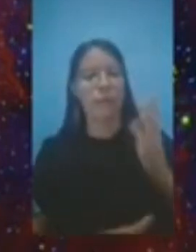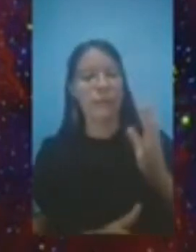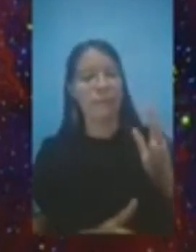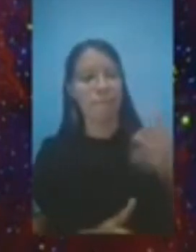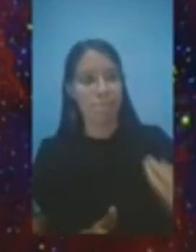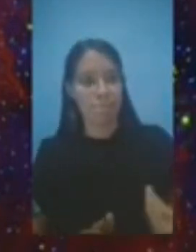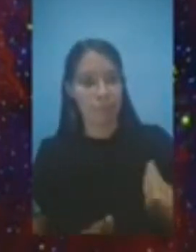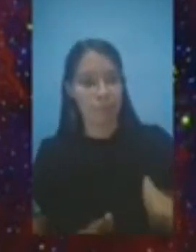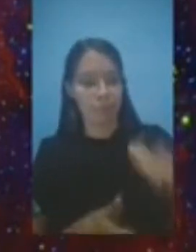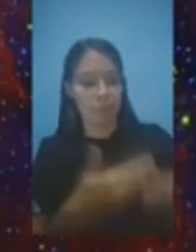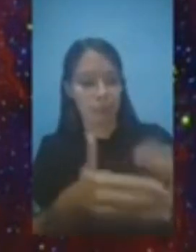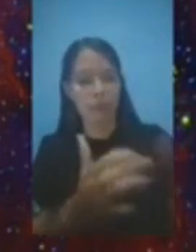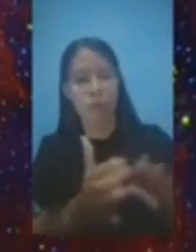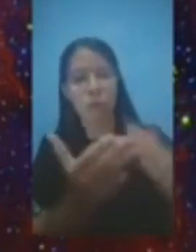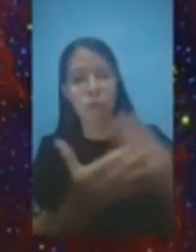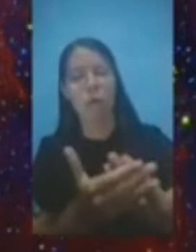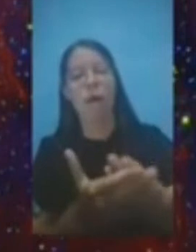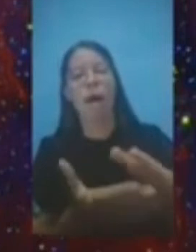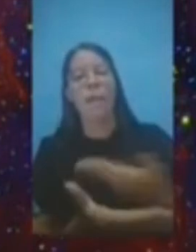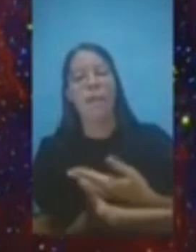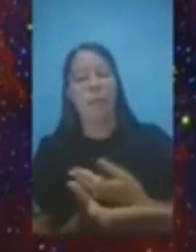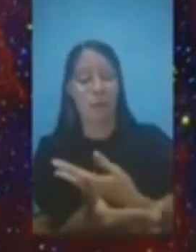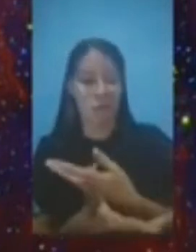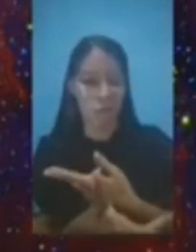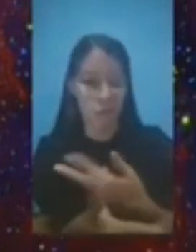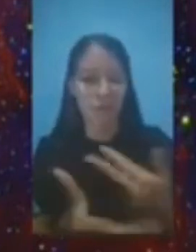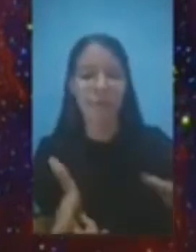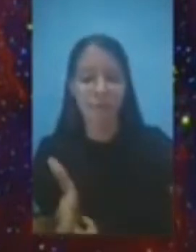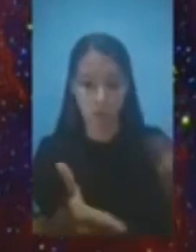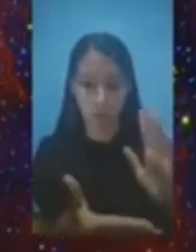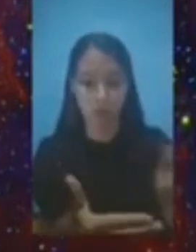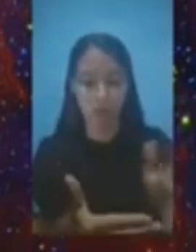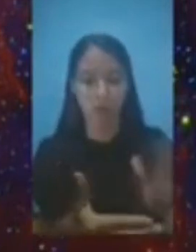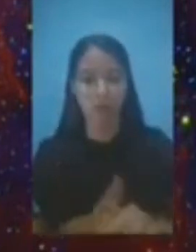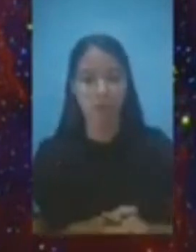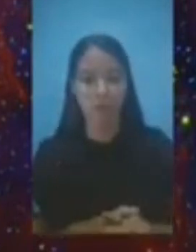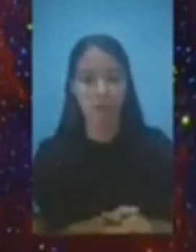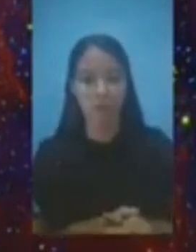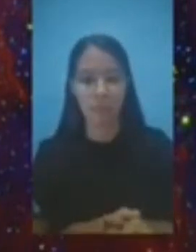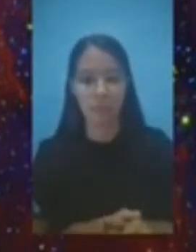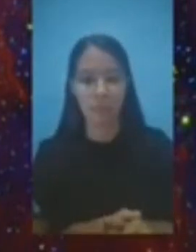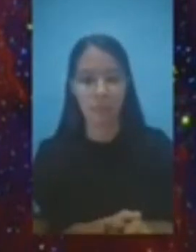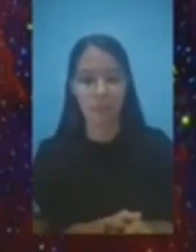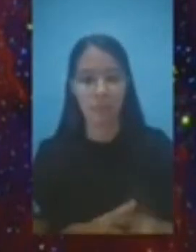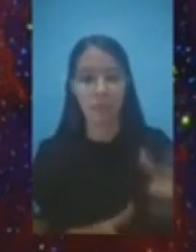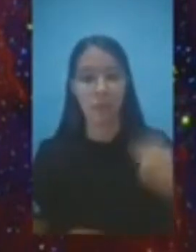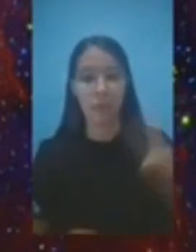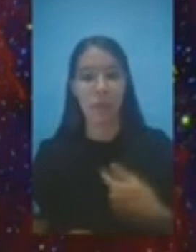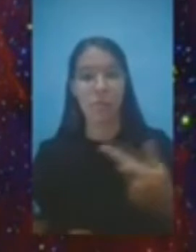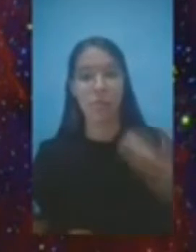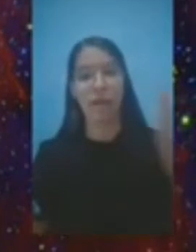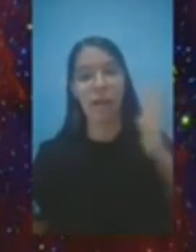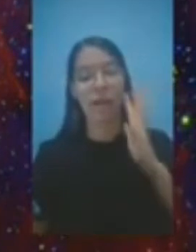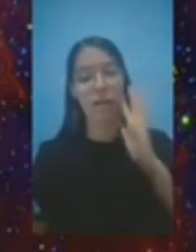momento. Parceria não é uma, duas, três empresas, não é uma, duas, três escolas e nem uma, duas, três amigos. Parceria somos nós, fazemos a hora,